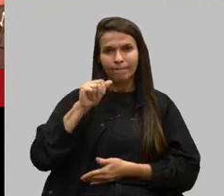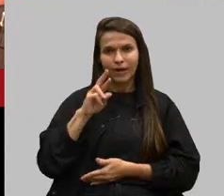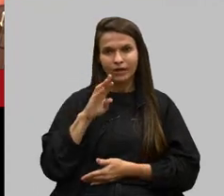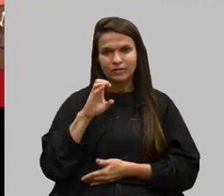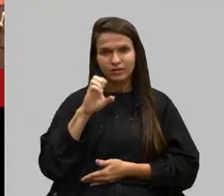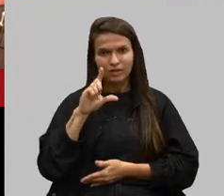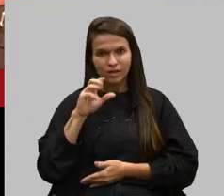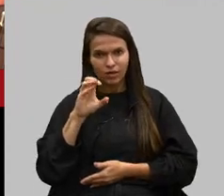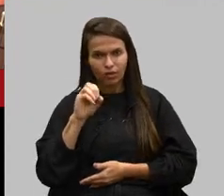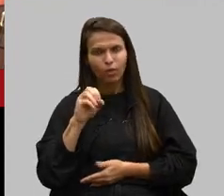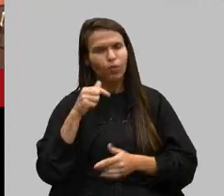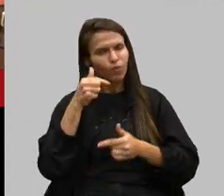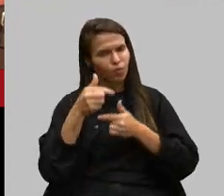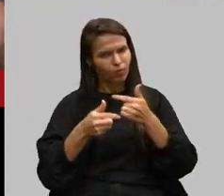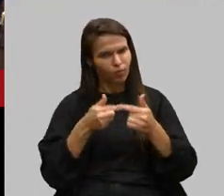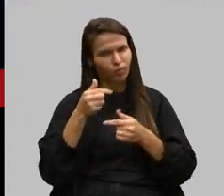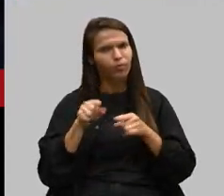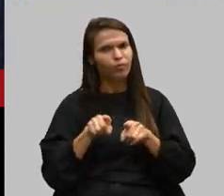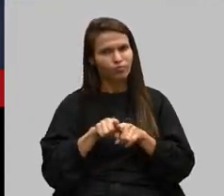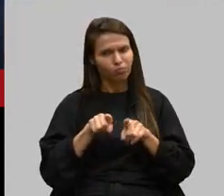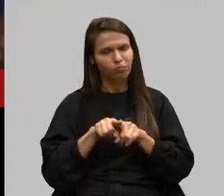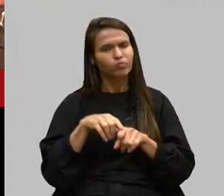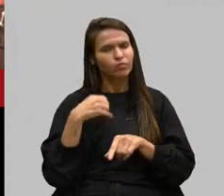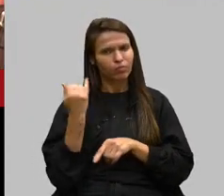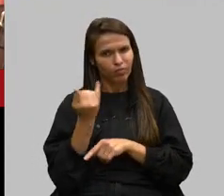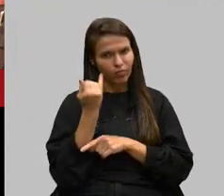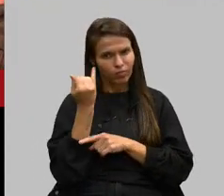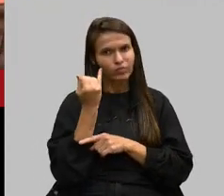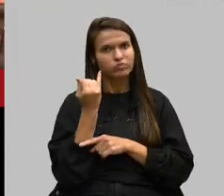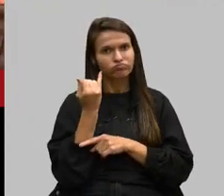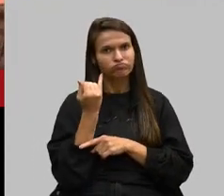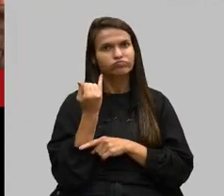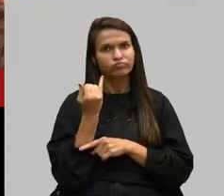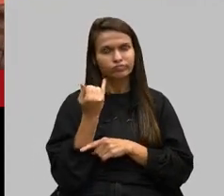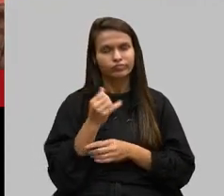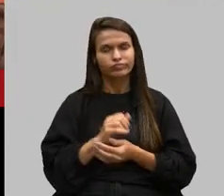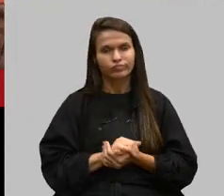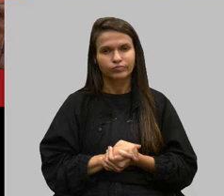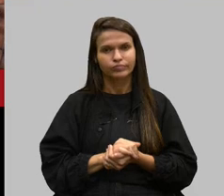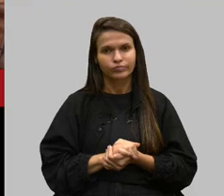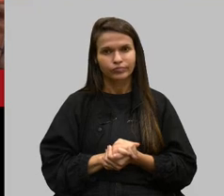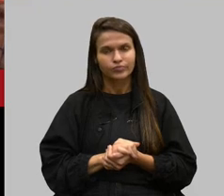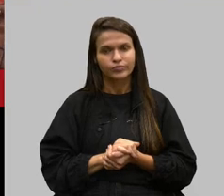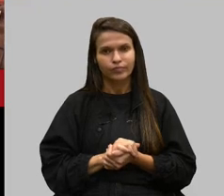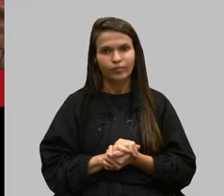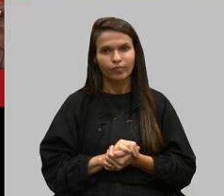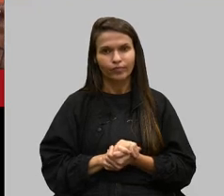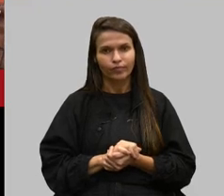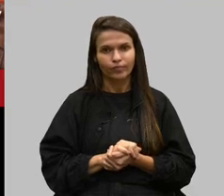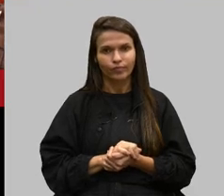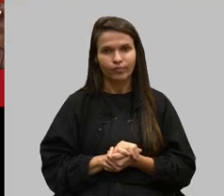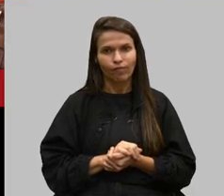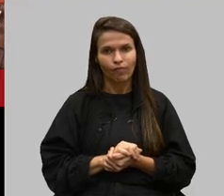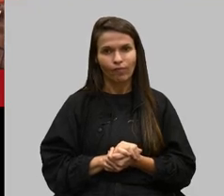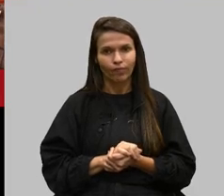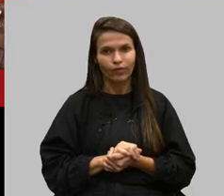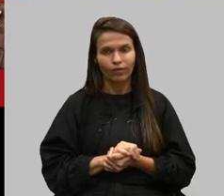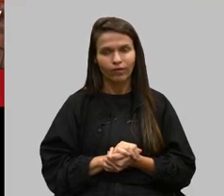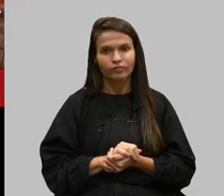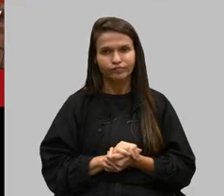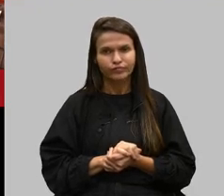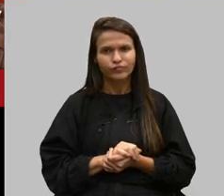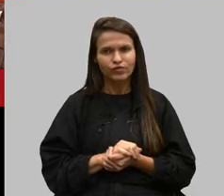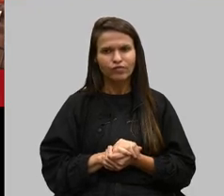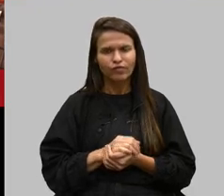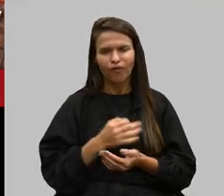no trabalho também que faz das doenças raras que realmente tem sido muito importante e Foi questionado aqui